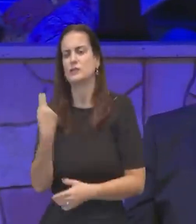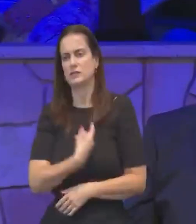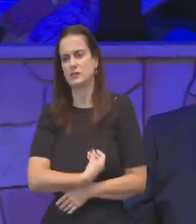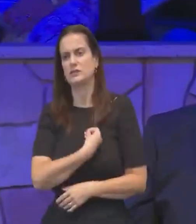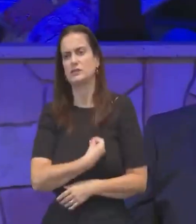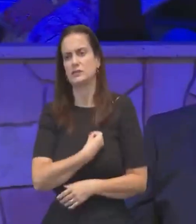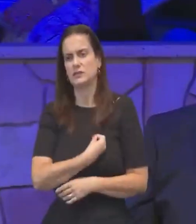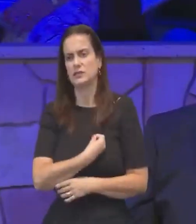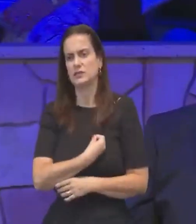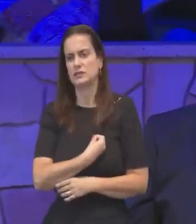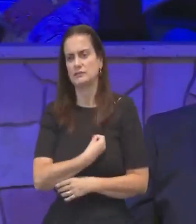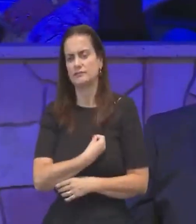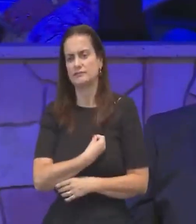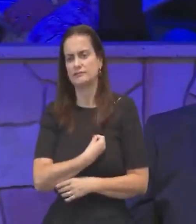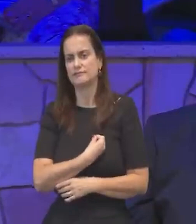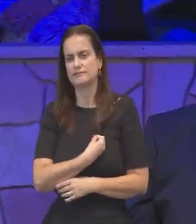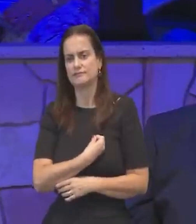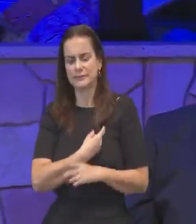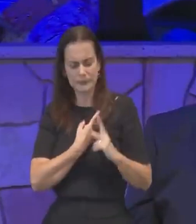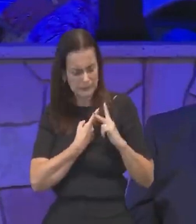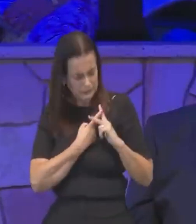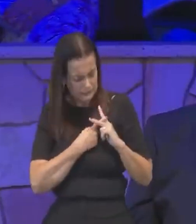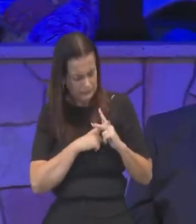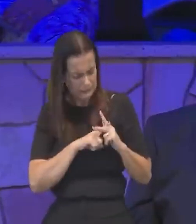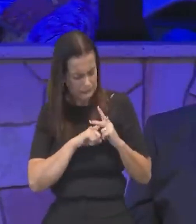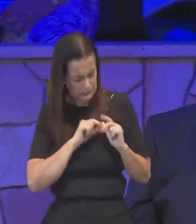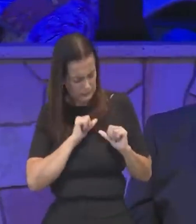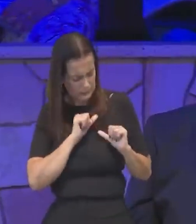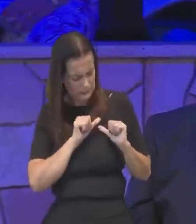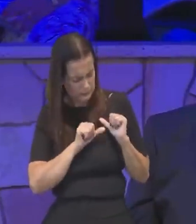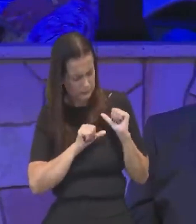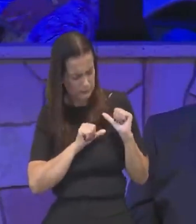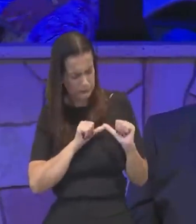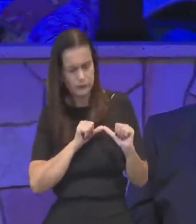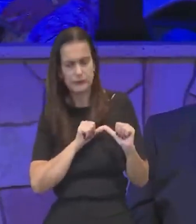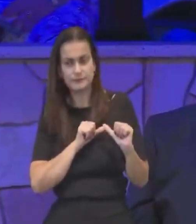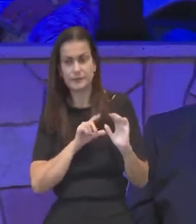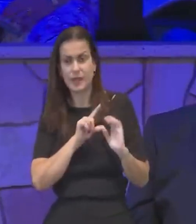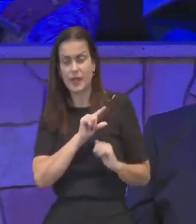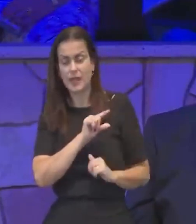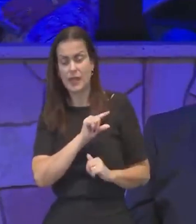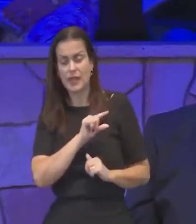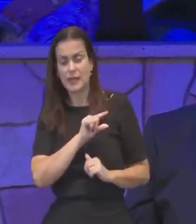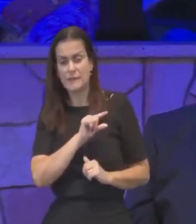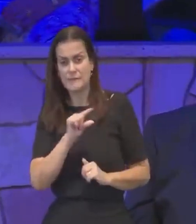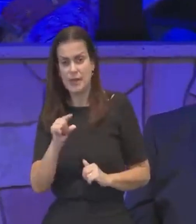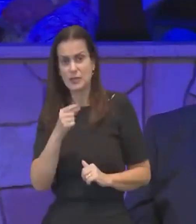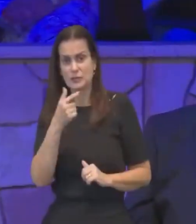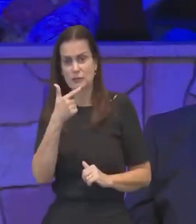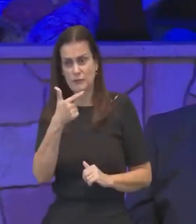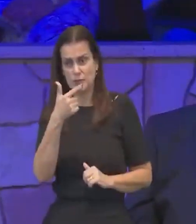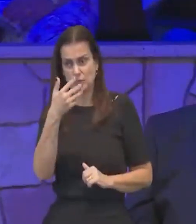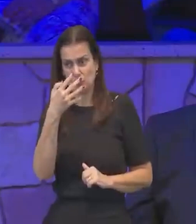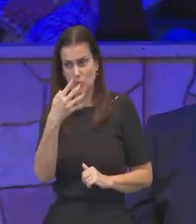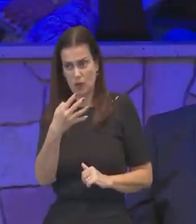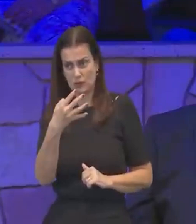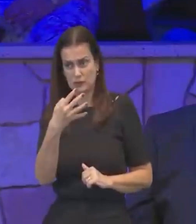dentro de nós. Olha aí a partir do verso verso 24.